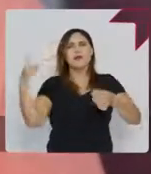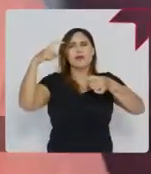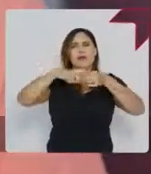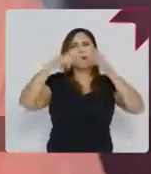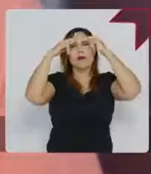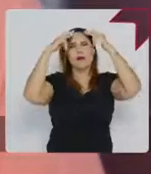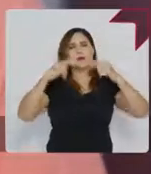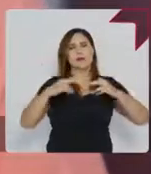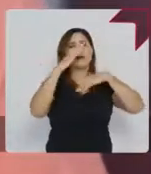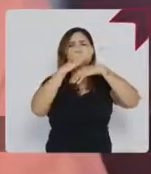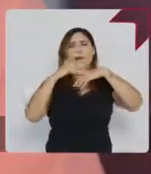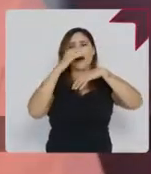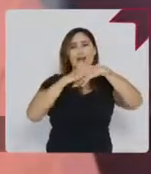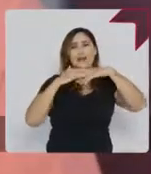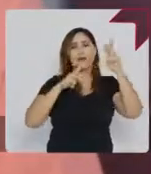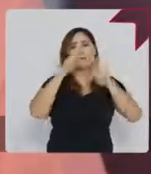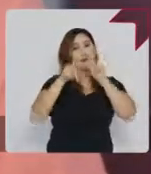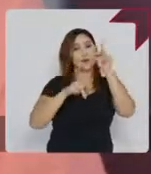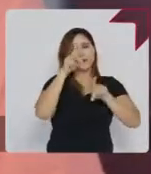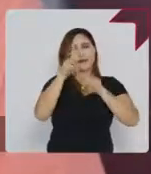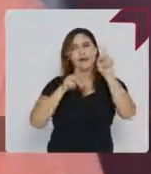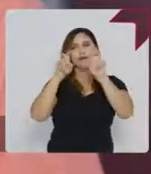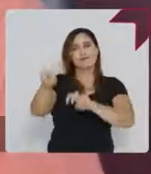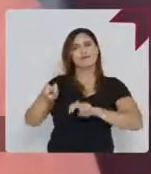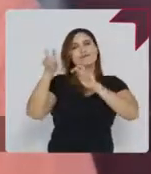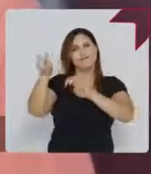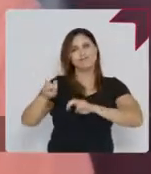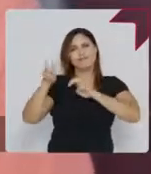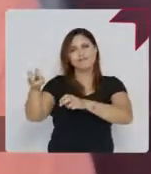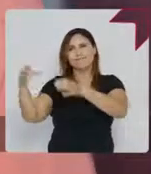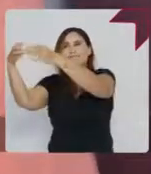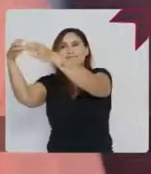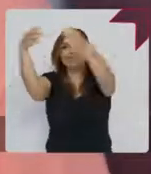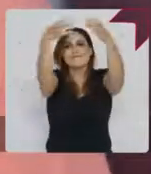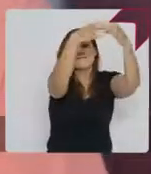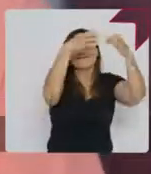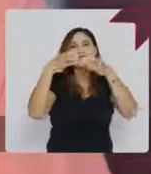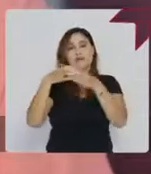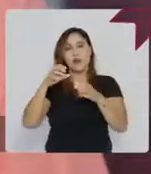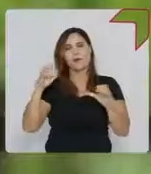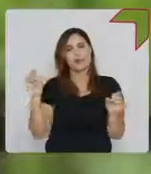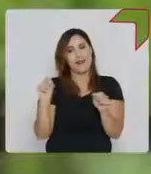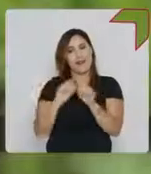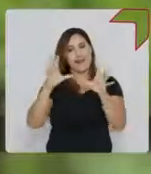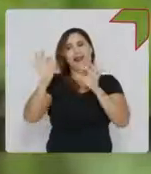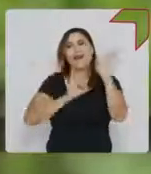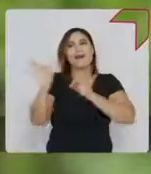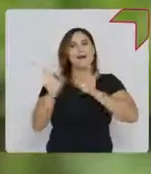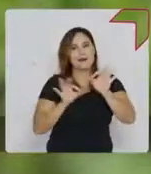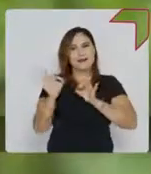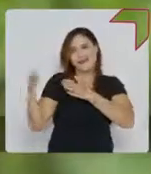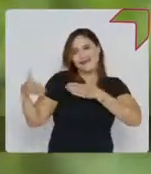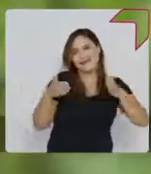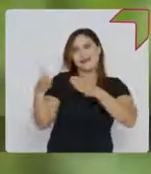respeito e o carinho pelos moradores dos nossos distritos e povoados. Vamos criar o programa Caminhos